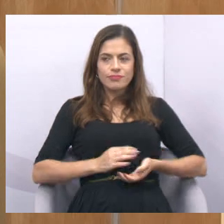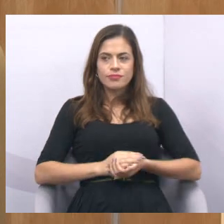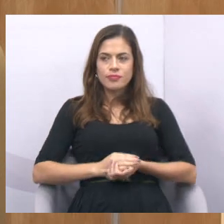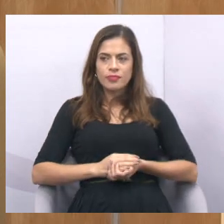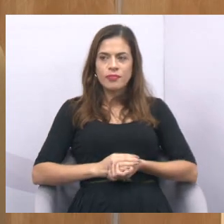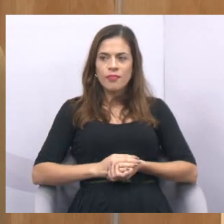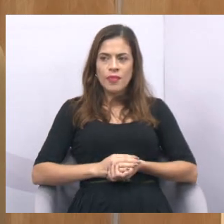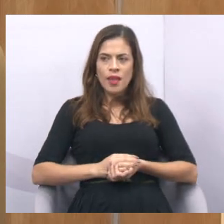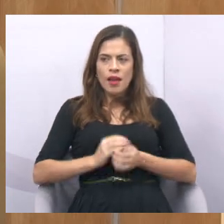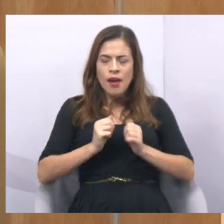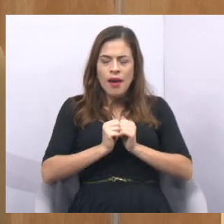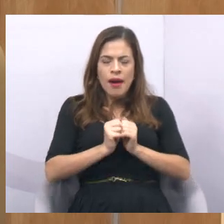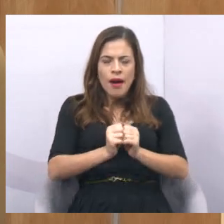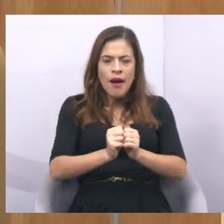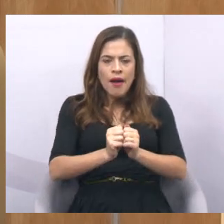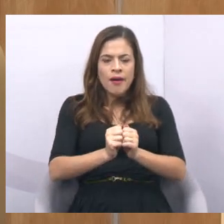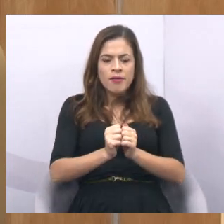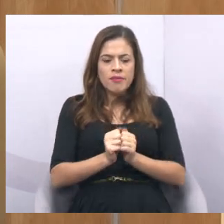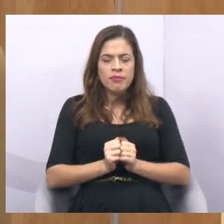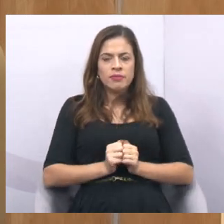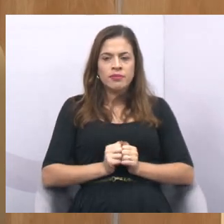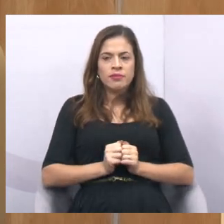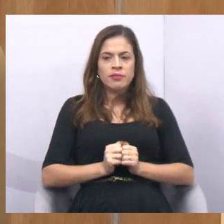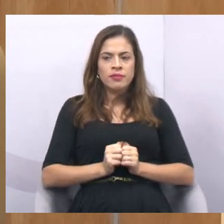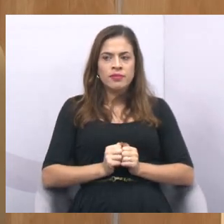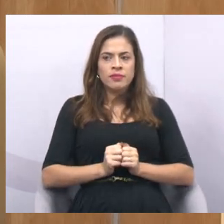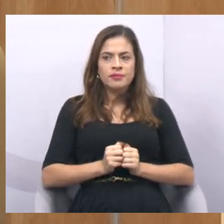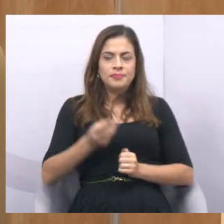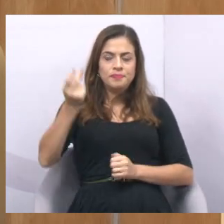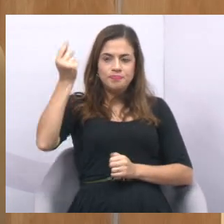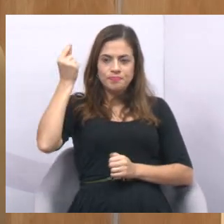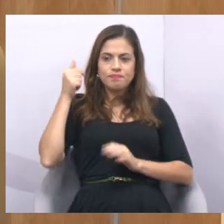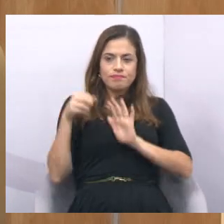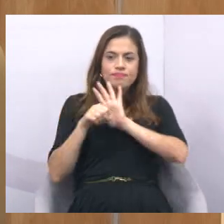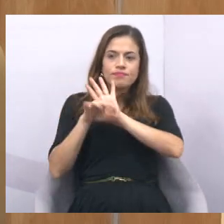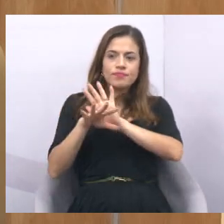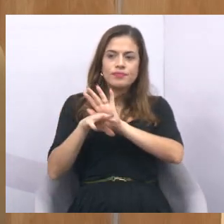Juntos, nós, na época, indicamos o Mical.